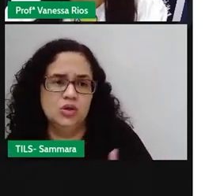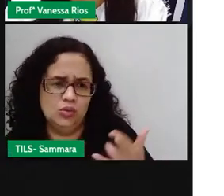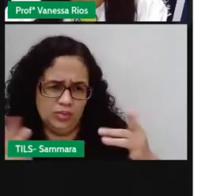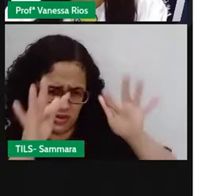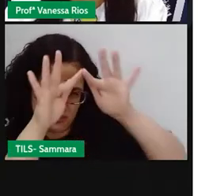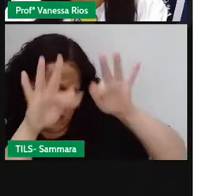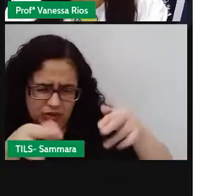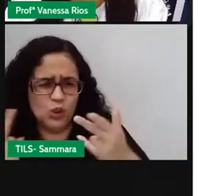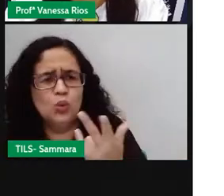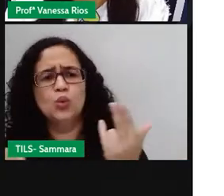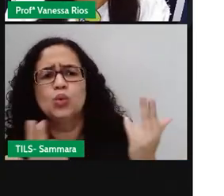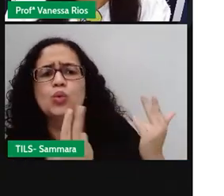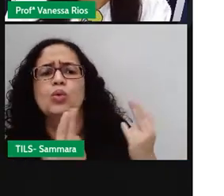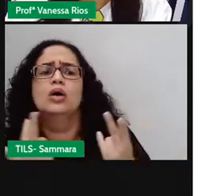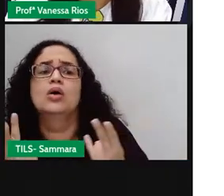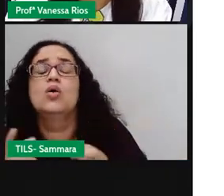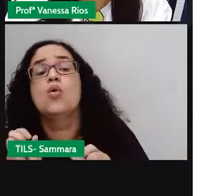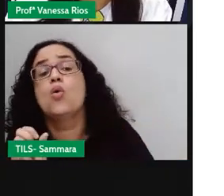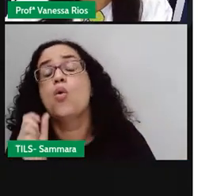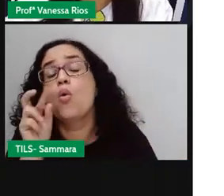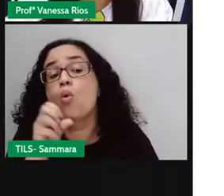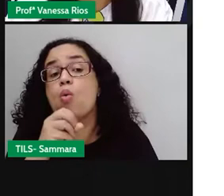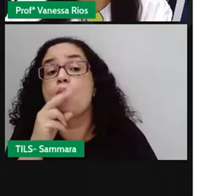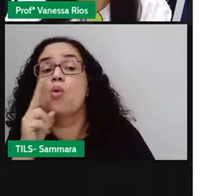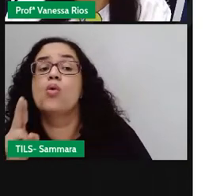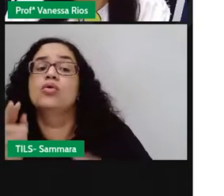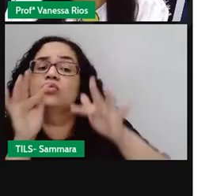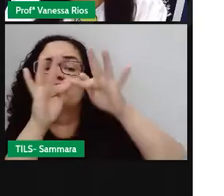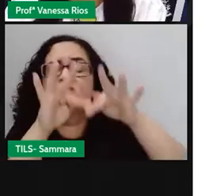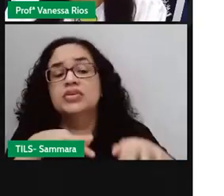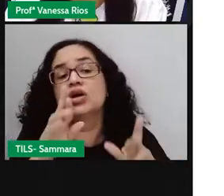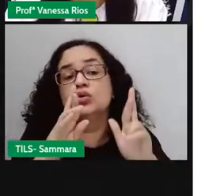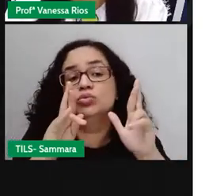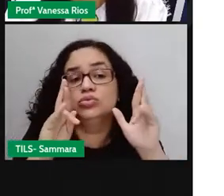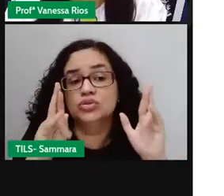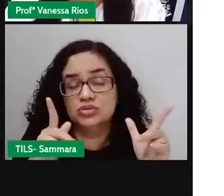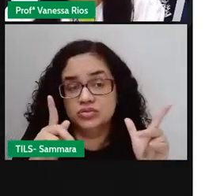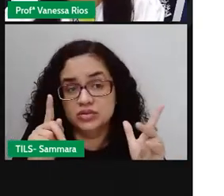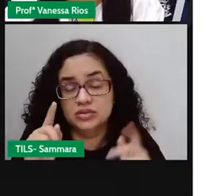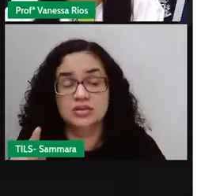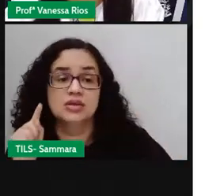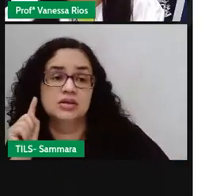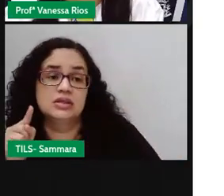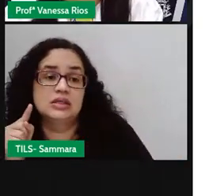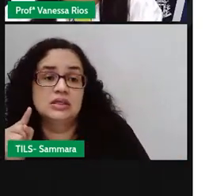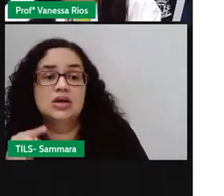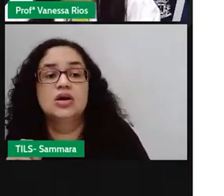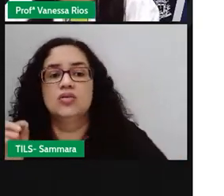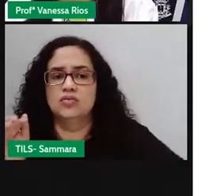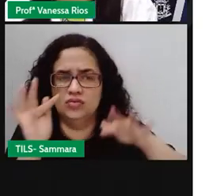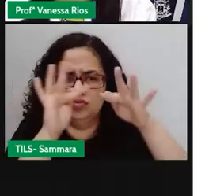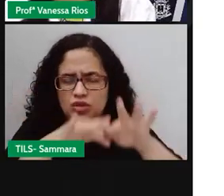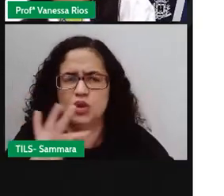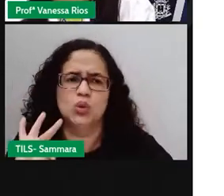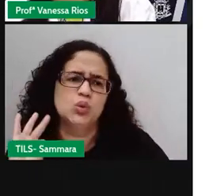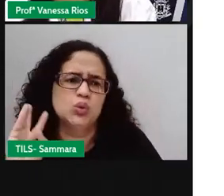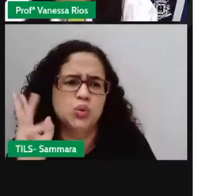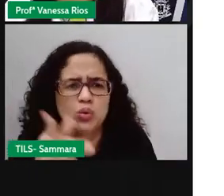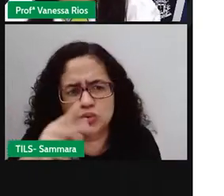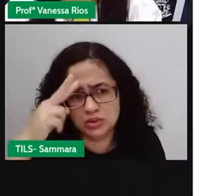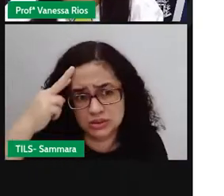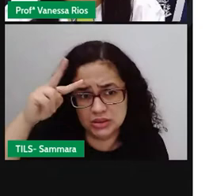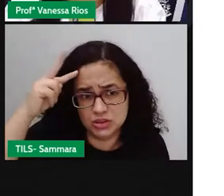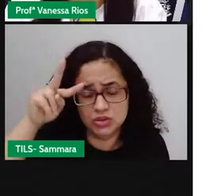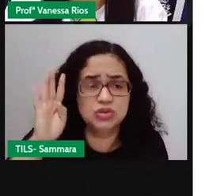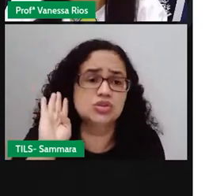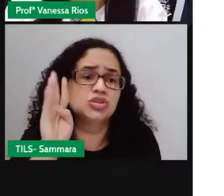a mesmo final, ou você teria, pensaria em um final diferente? Você concorda com o final de todas as